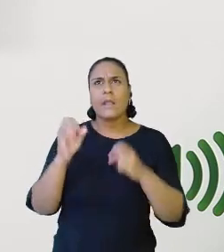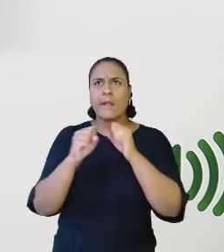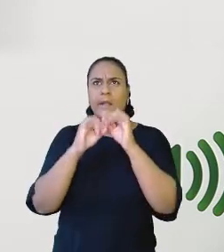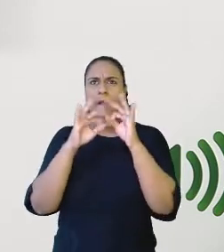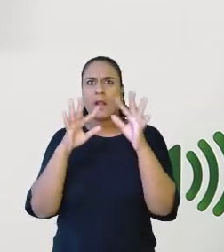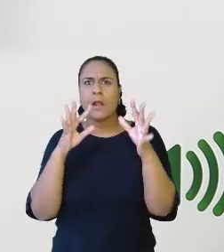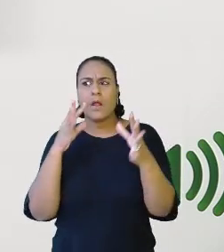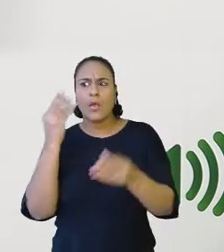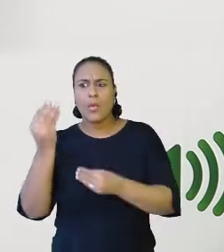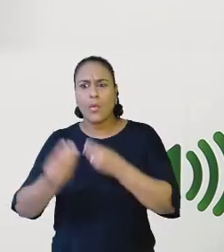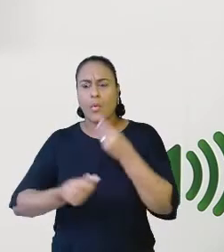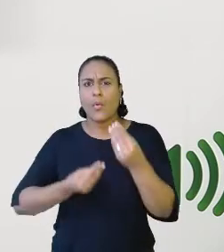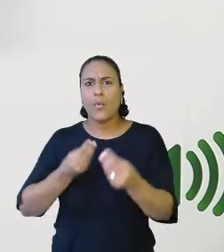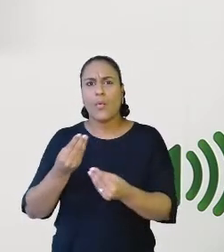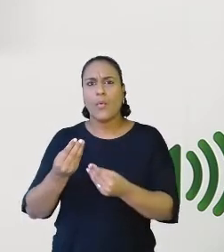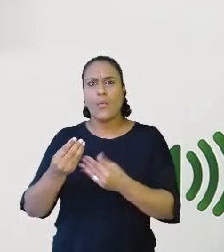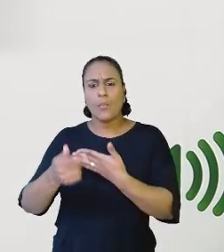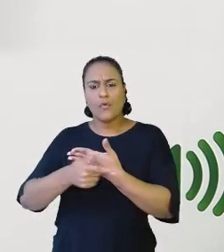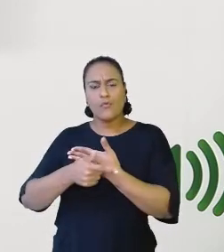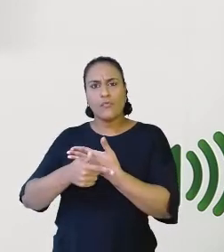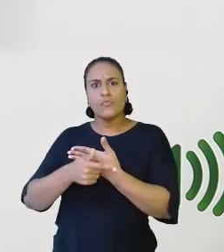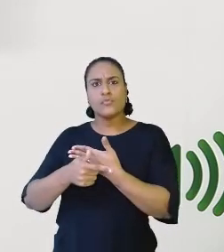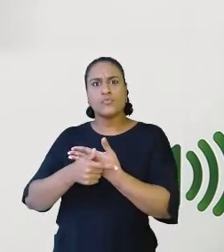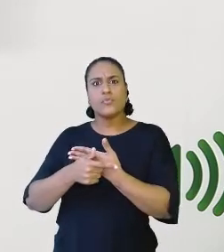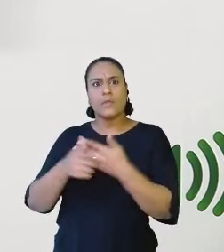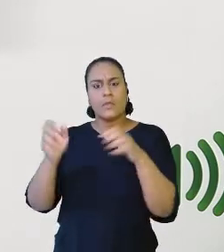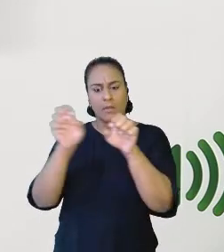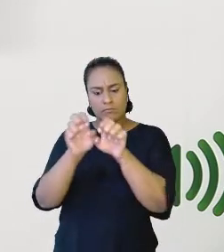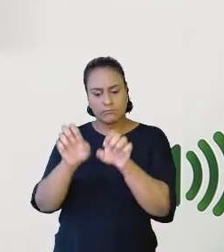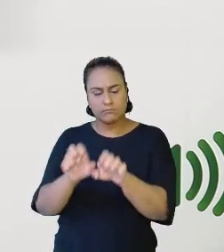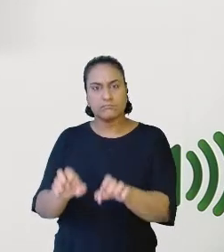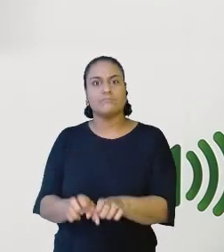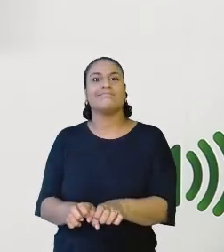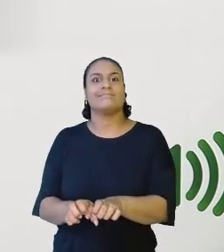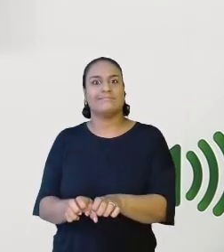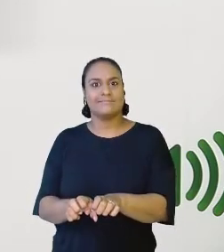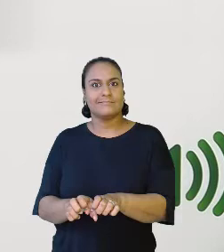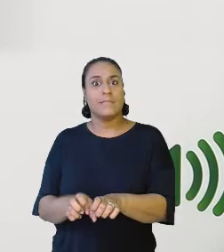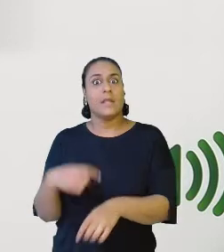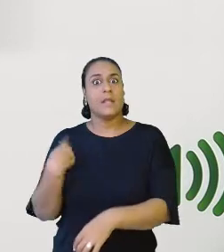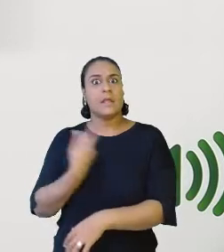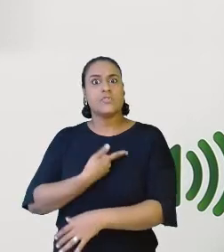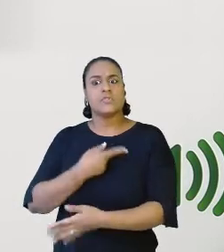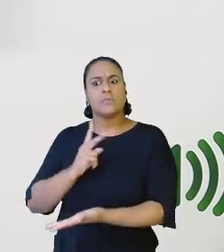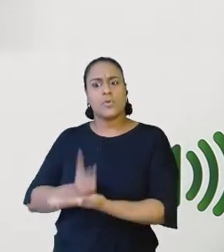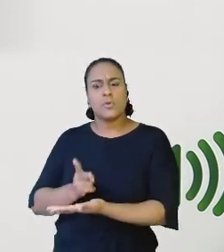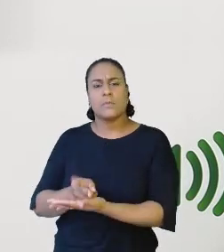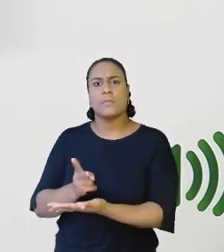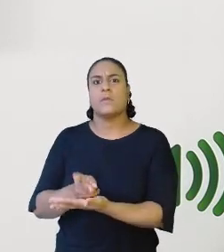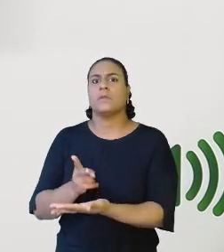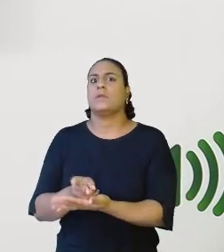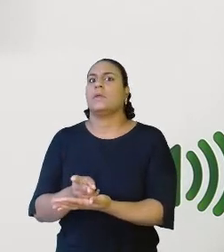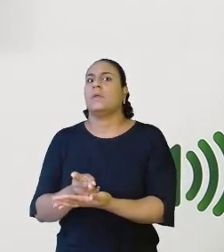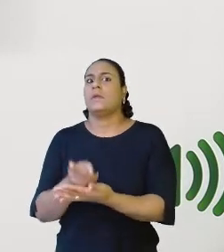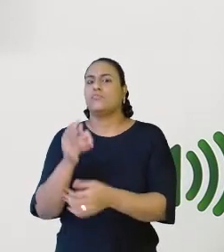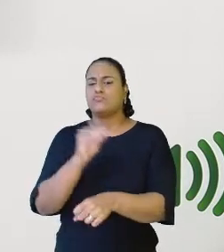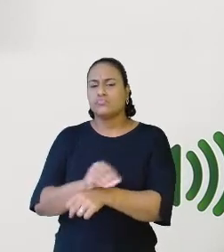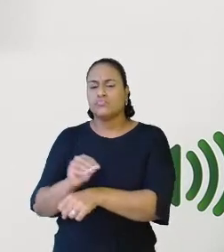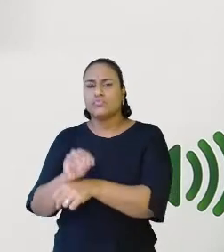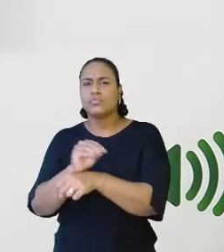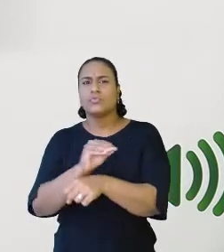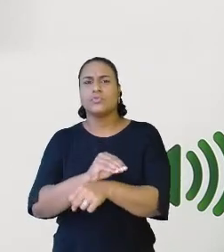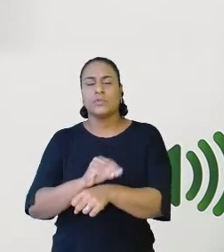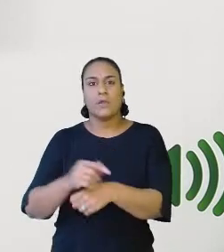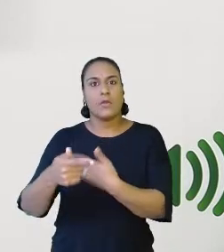como funciona essa estrutura e como a gente pode manter essa estrutura funcionando